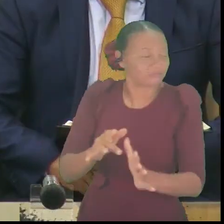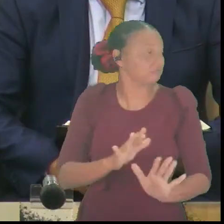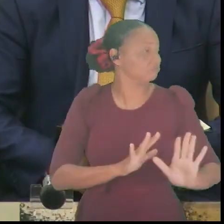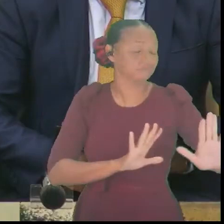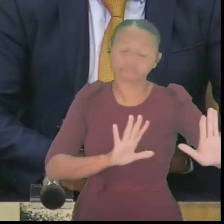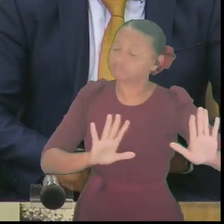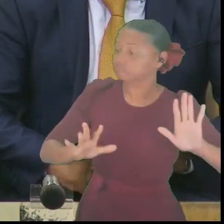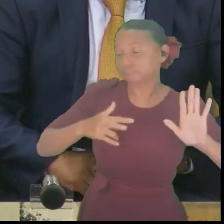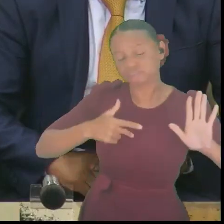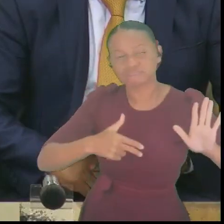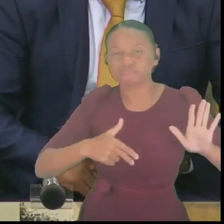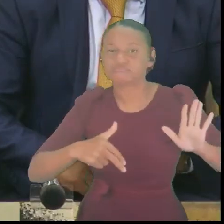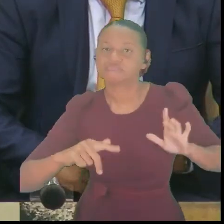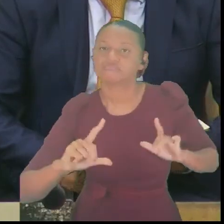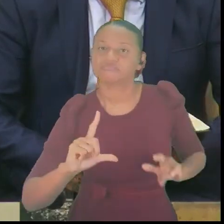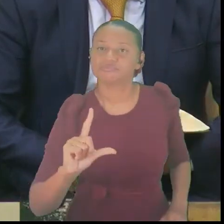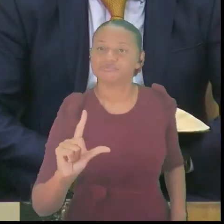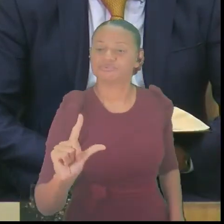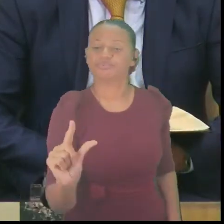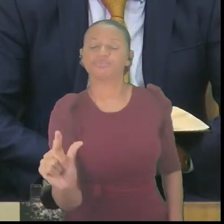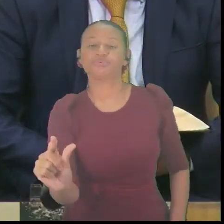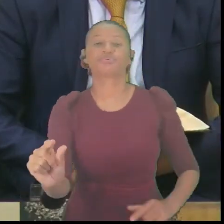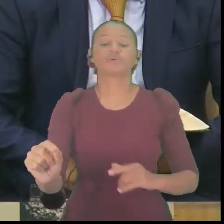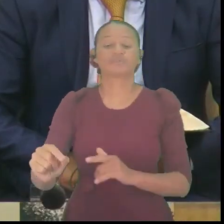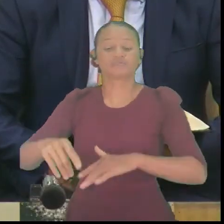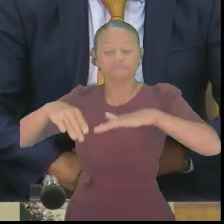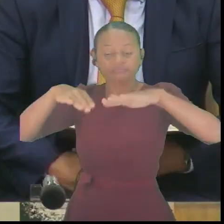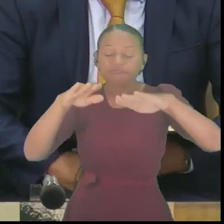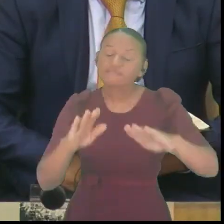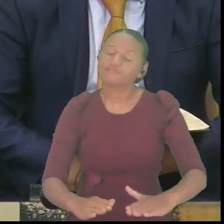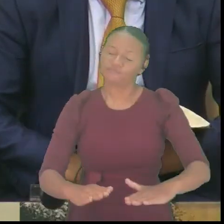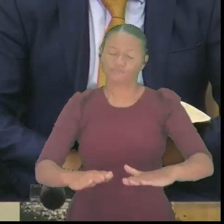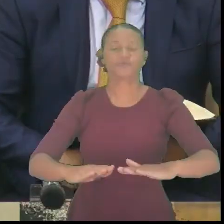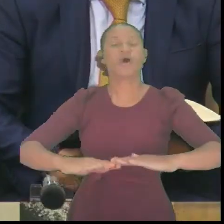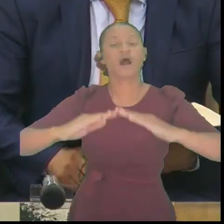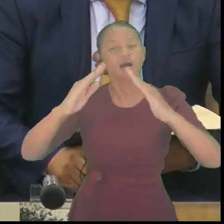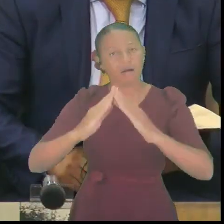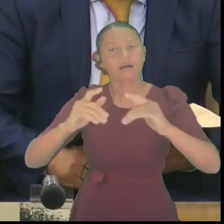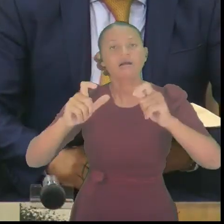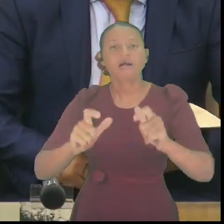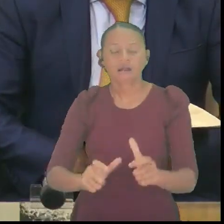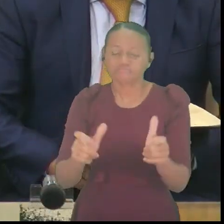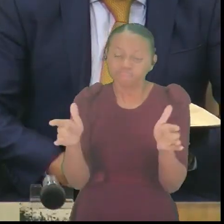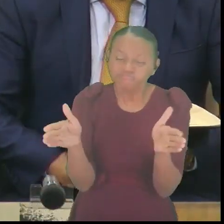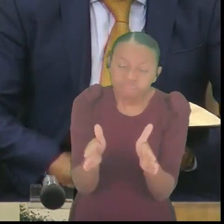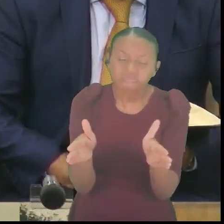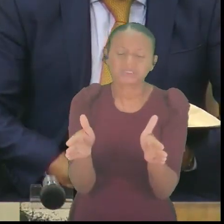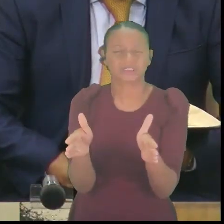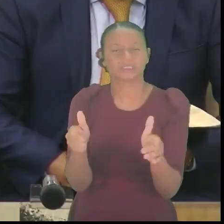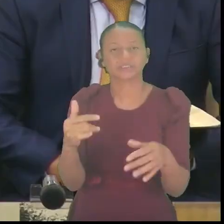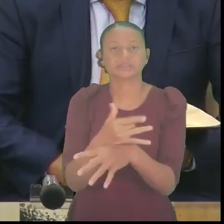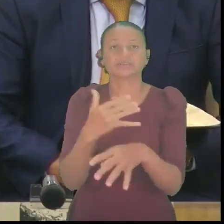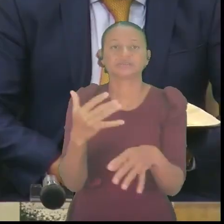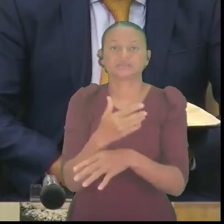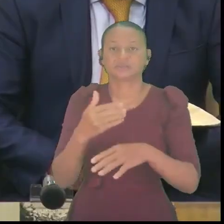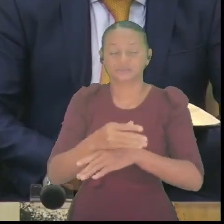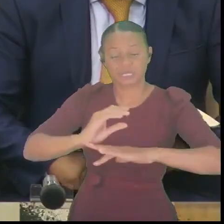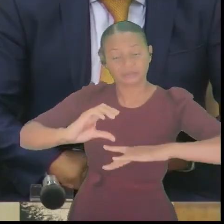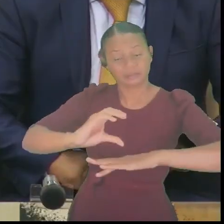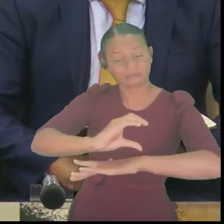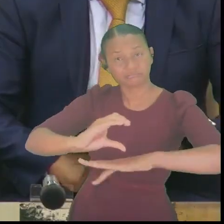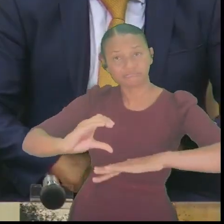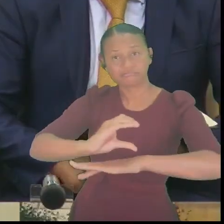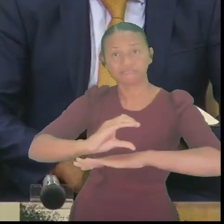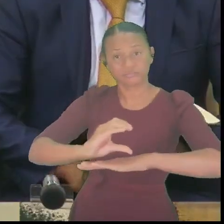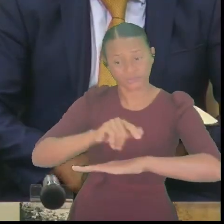retirou, e a partir daí fixou sua residência e seu ministério terreno numa pequena cidade chamada Cafarnaum. Foi